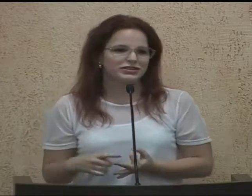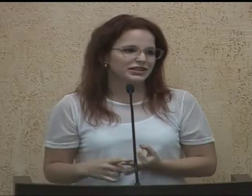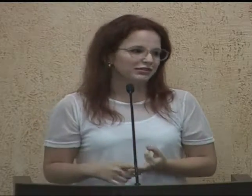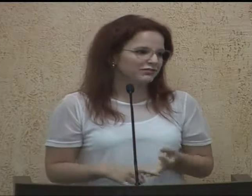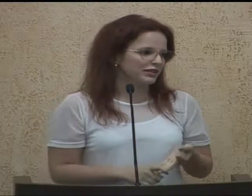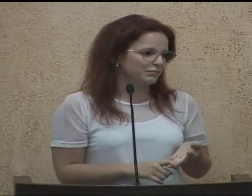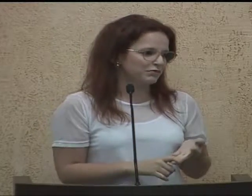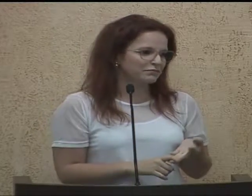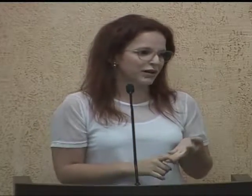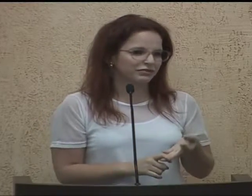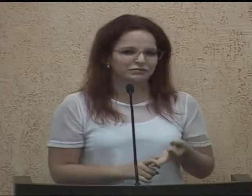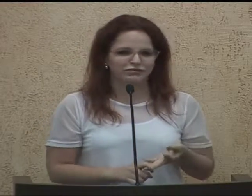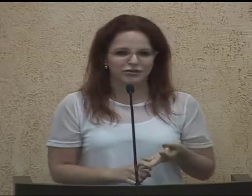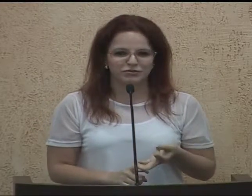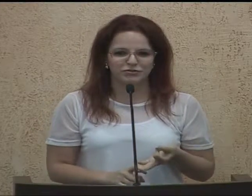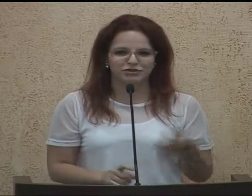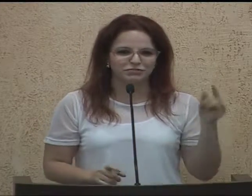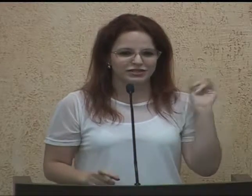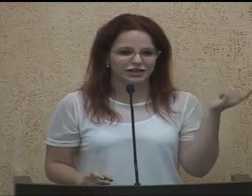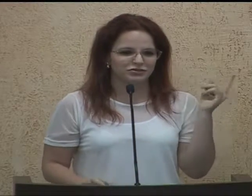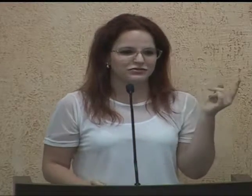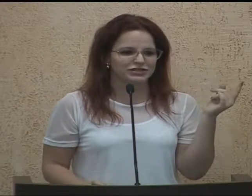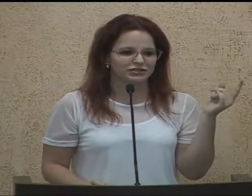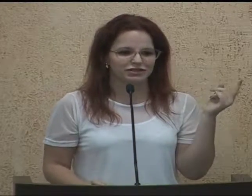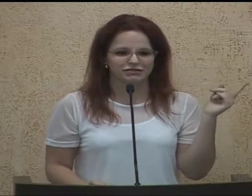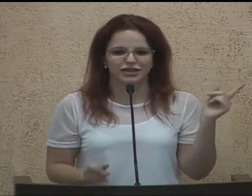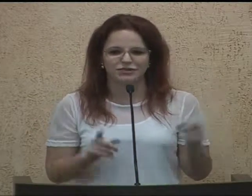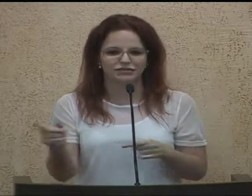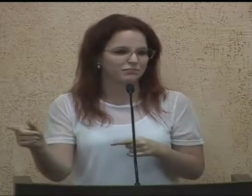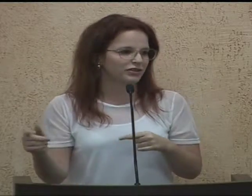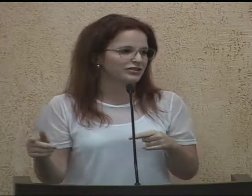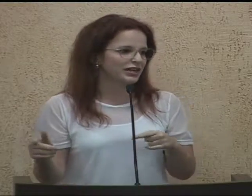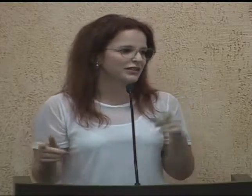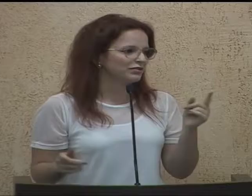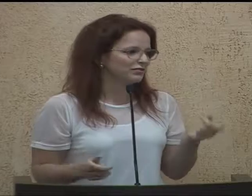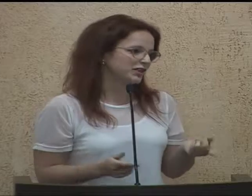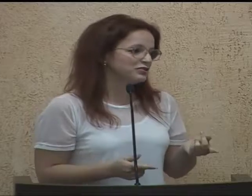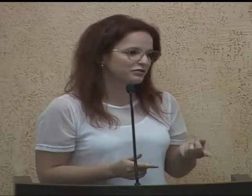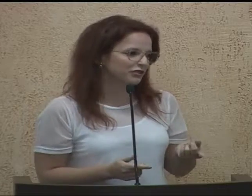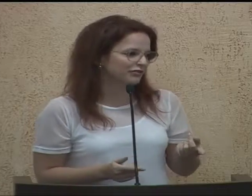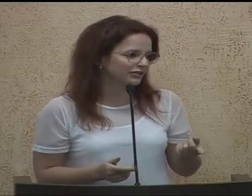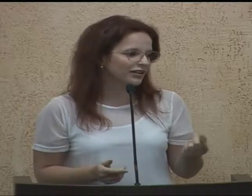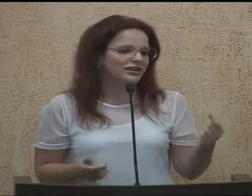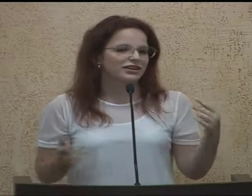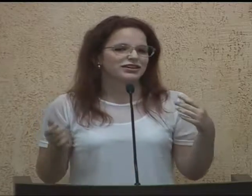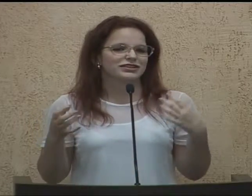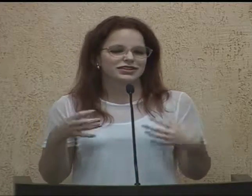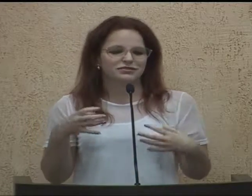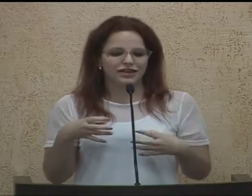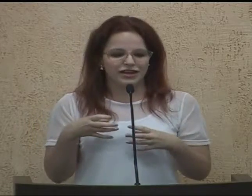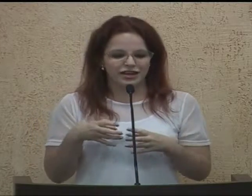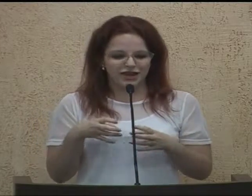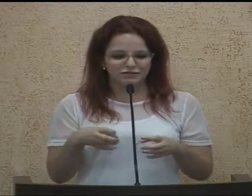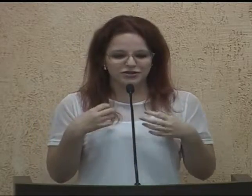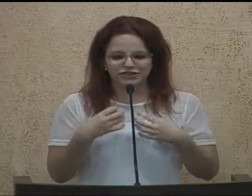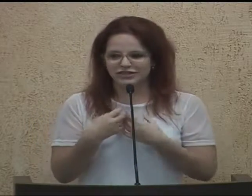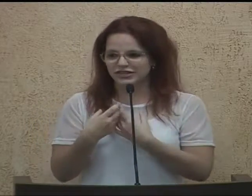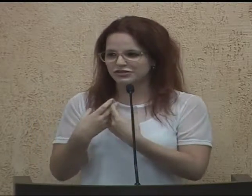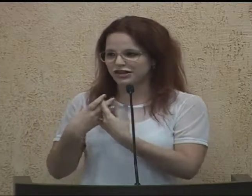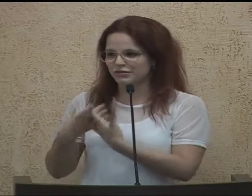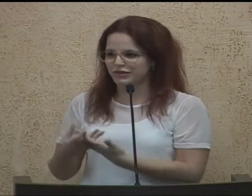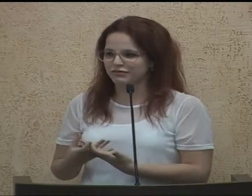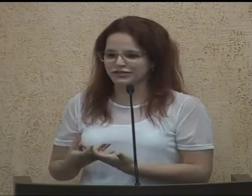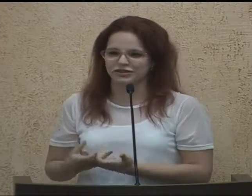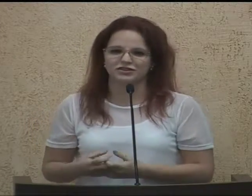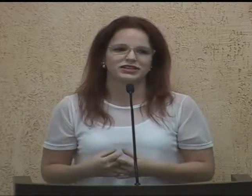o vizinho que fica preocupado quando abre o portão, porque sabe que o vizinho tem Alzheimer, então ele pode sair, então ele fica de olho. Então, a importância